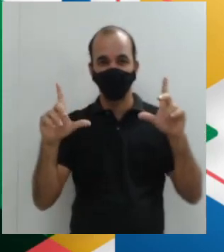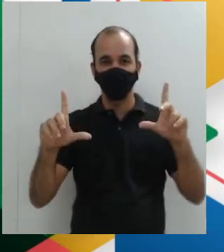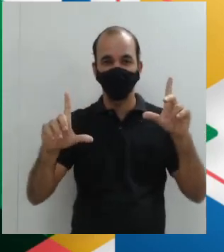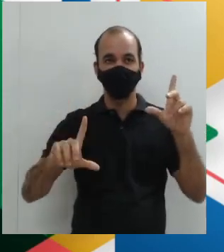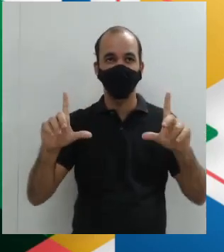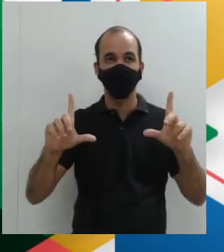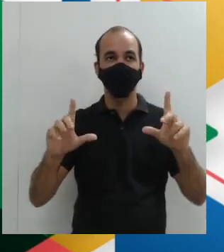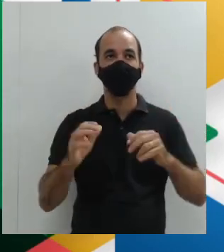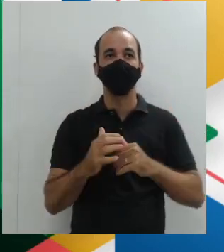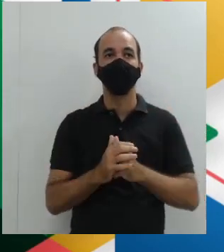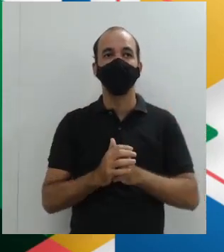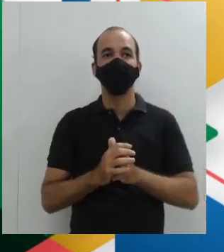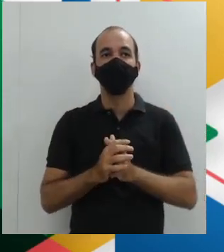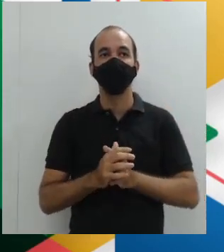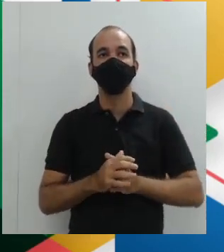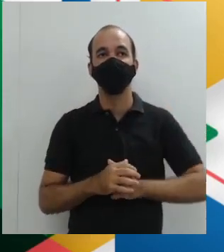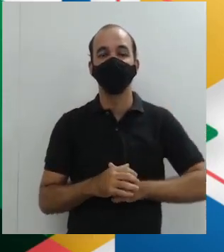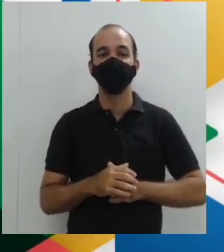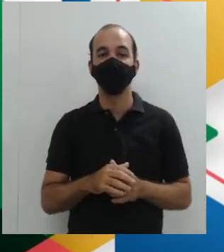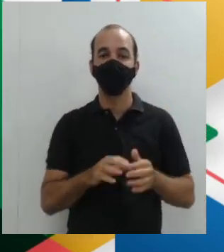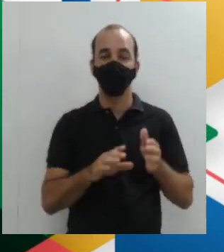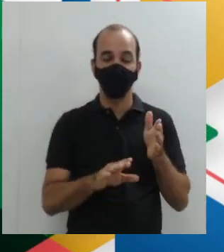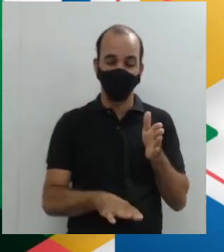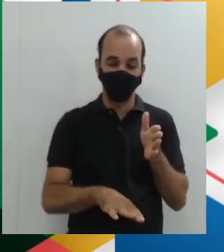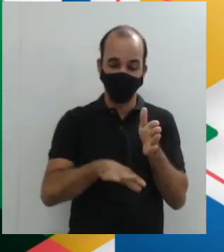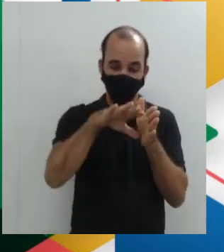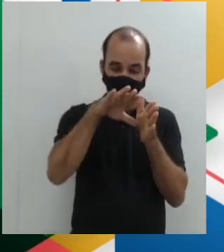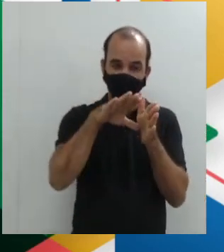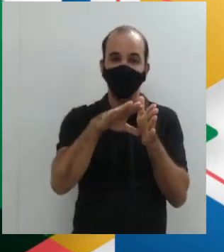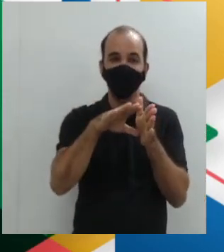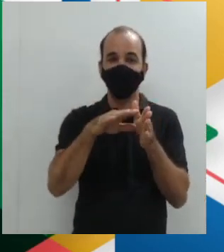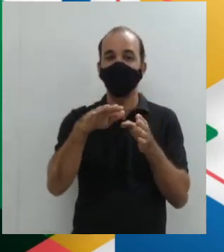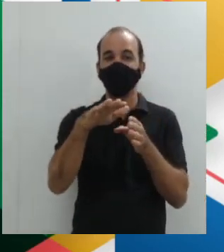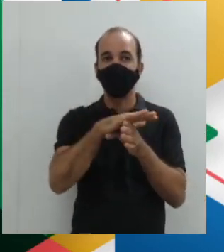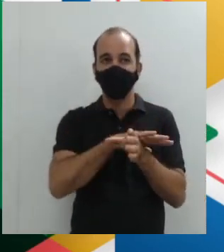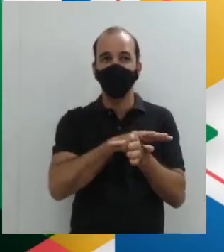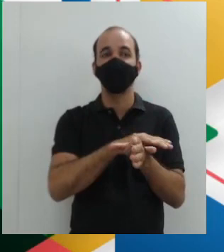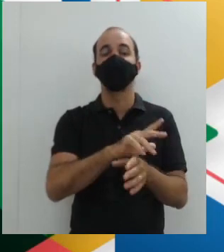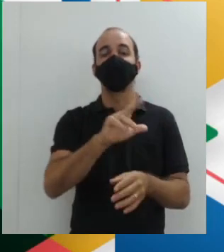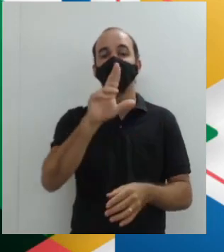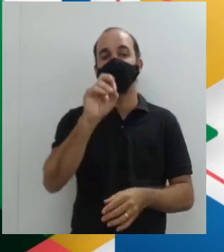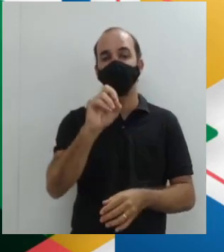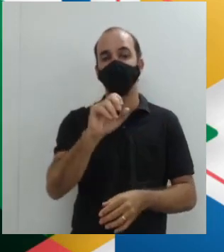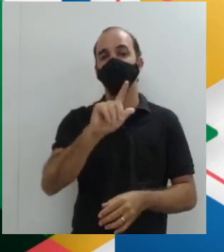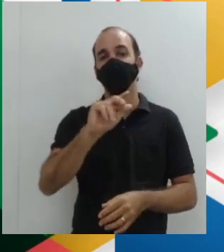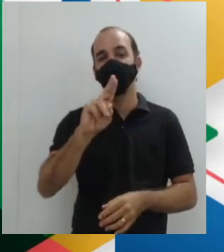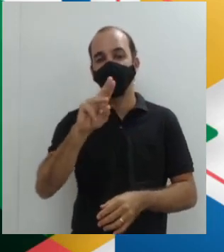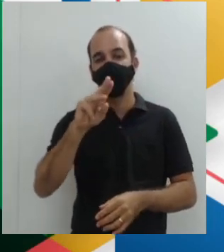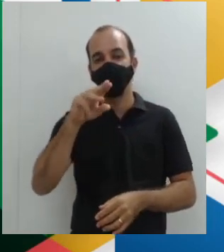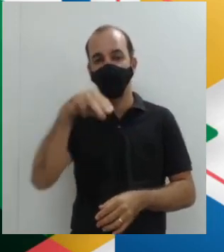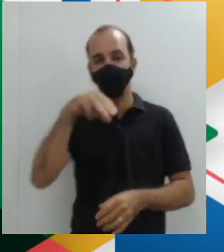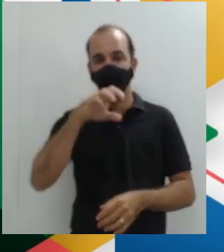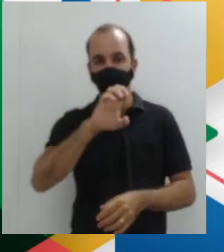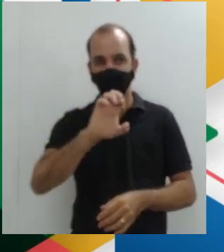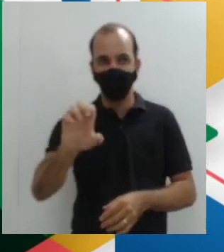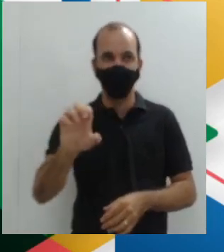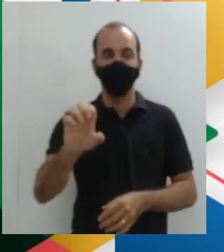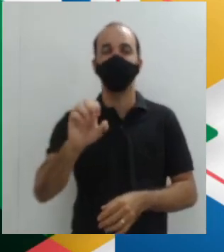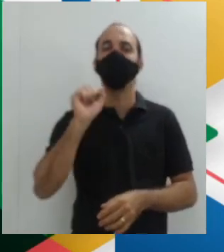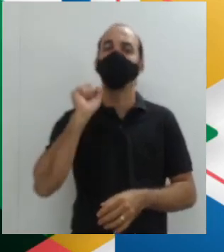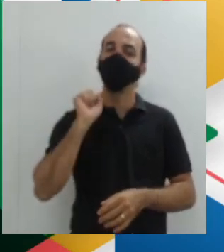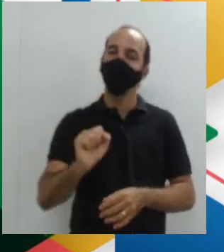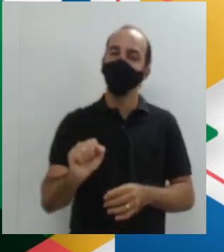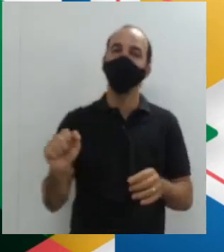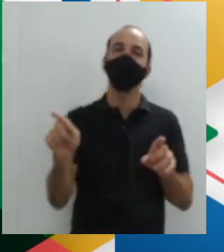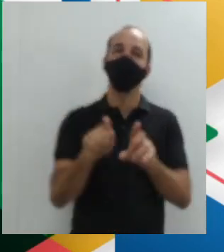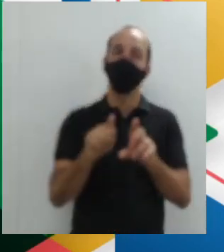galera, volume de paralelepípedos. Podemos então interpretar o volume de um paralelepípedo retângulo de outra forma. Olha